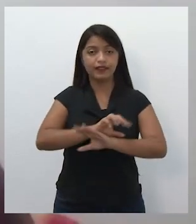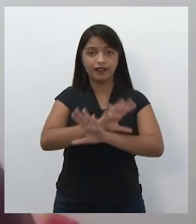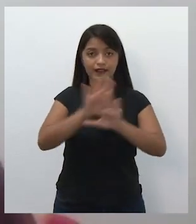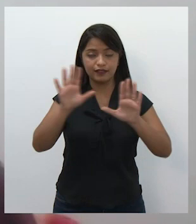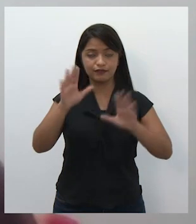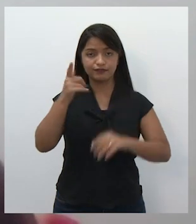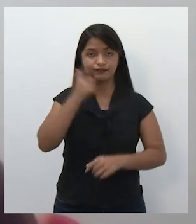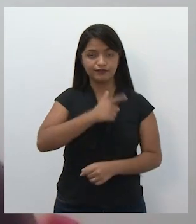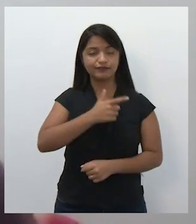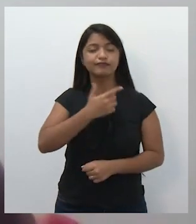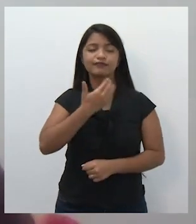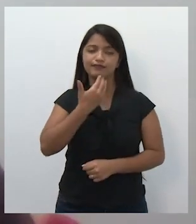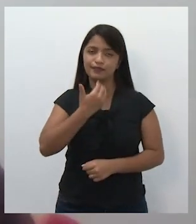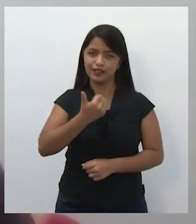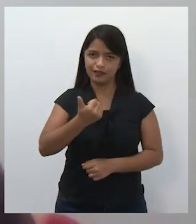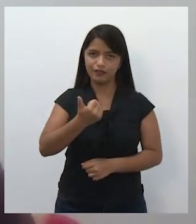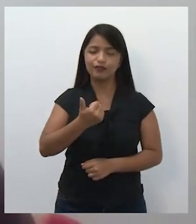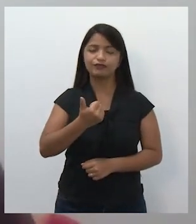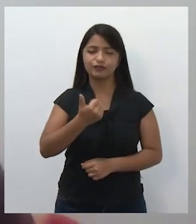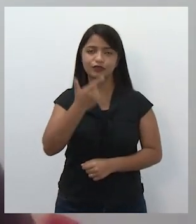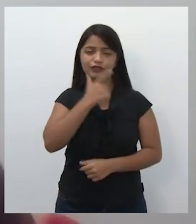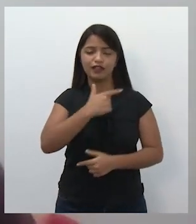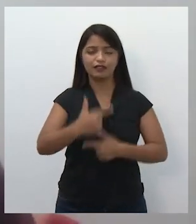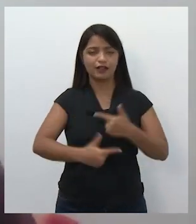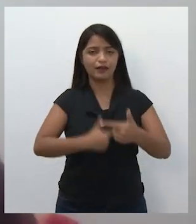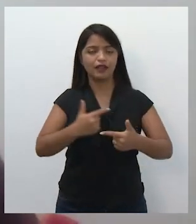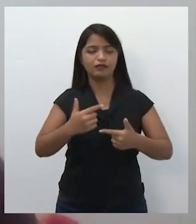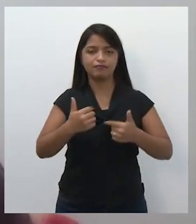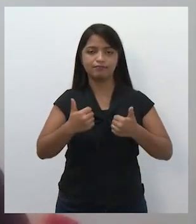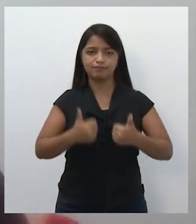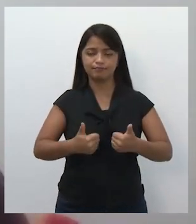integração, melhor a gente consegue desenvolver esse trabalho, né? E